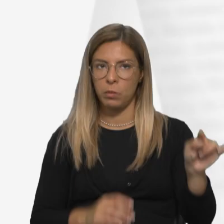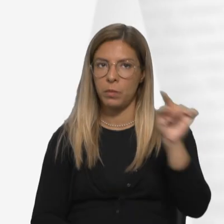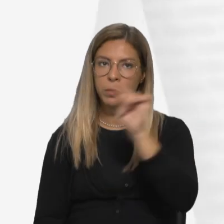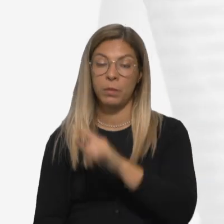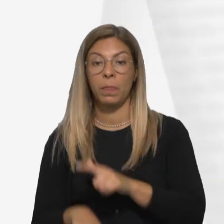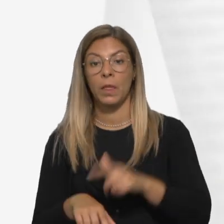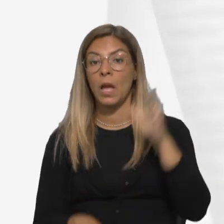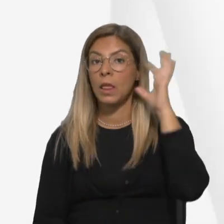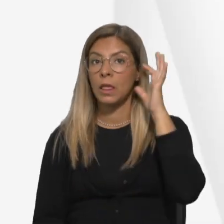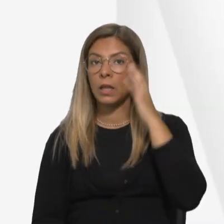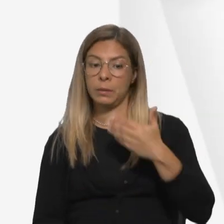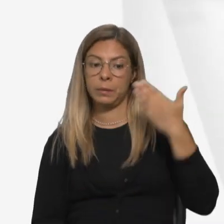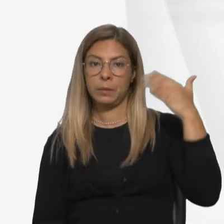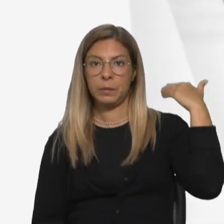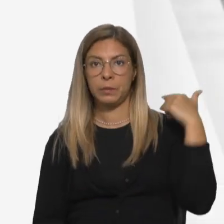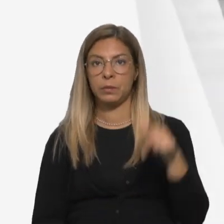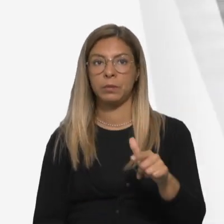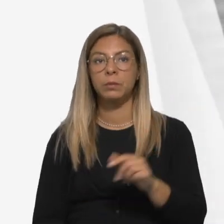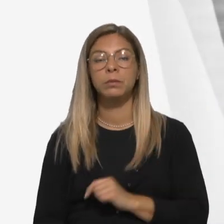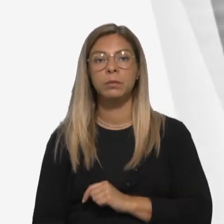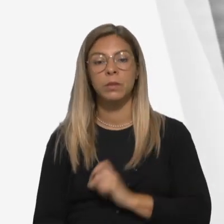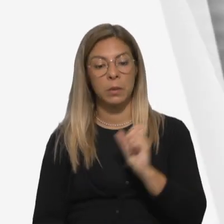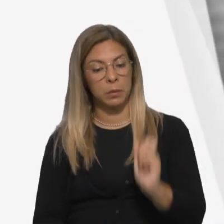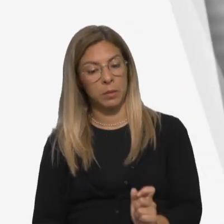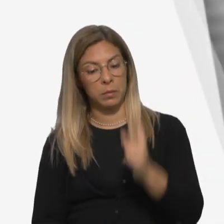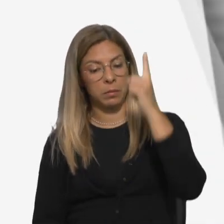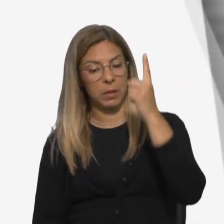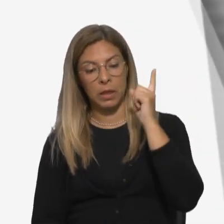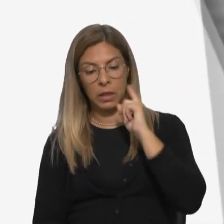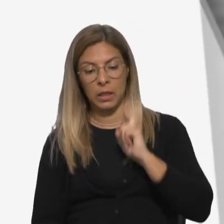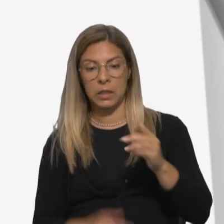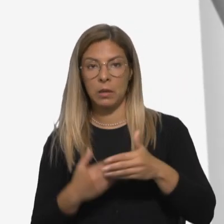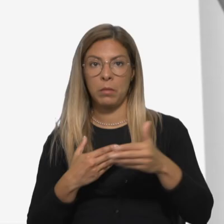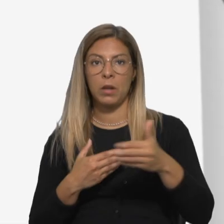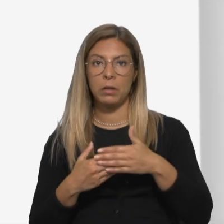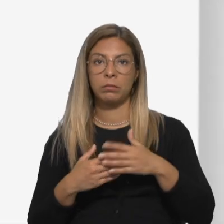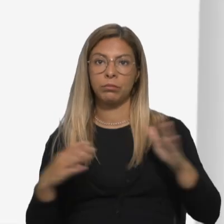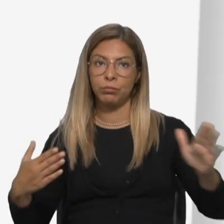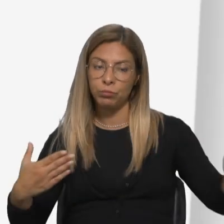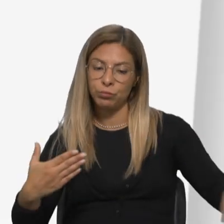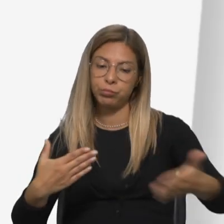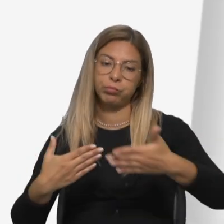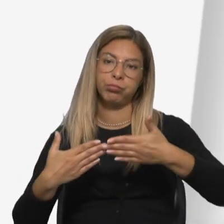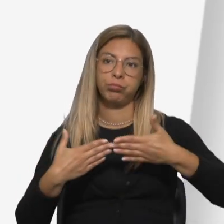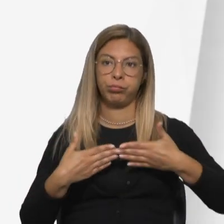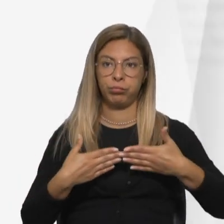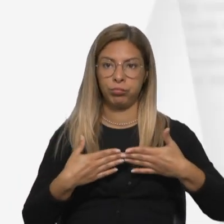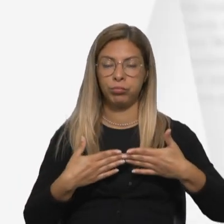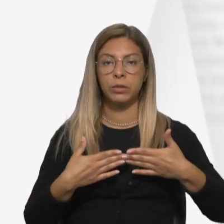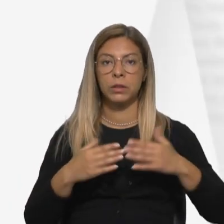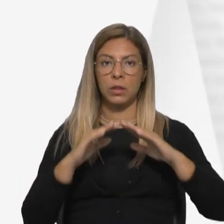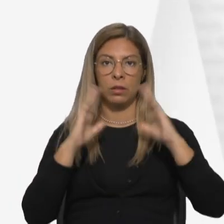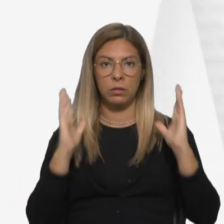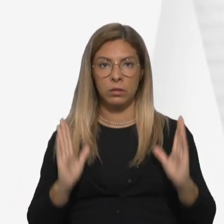Na tarde daquele dia, o primeiro da semana, estando fechadas as portas da casa onde os discípulos se encontravam,